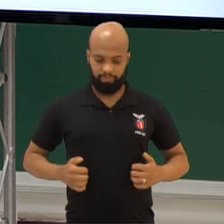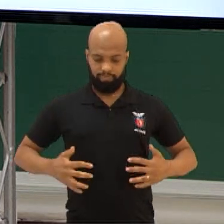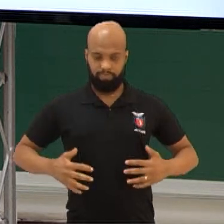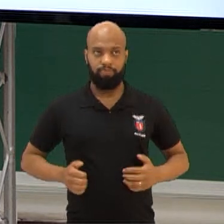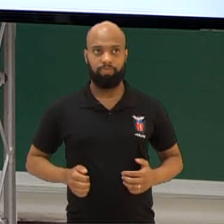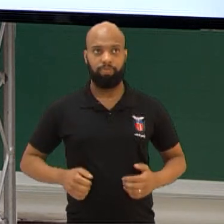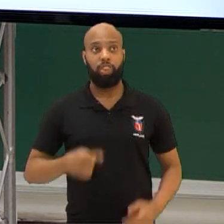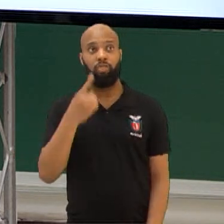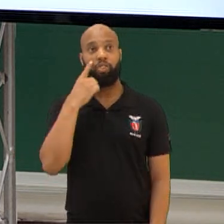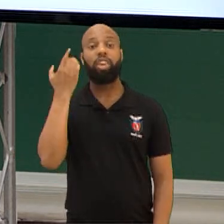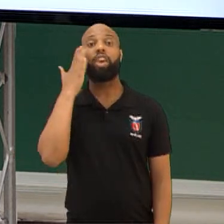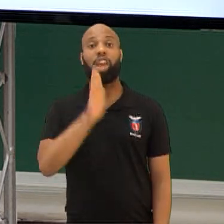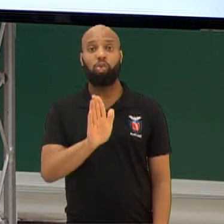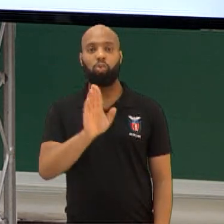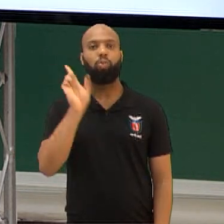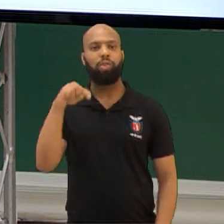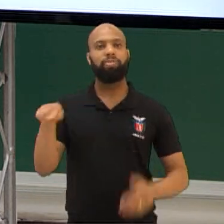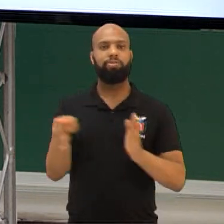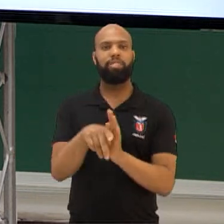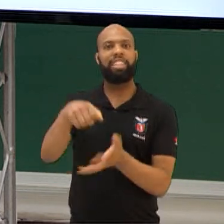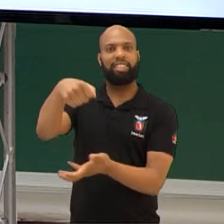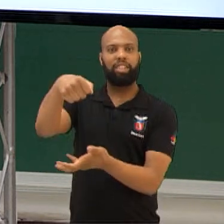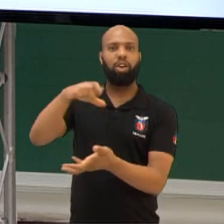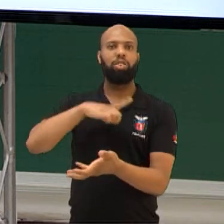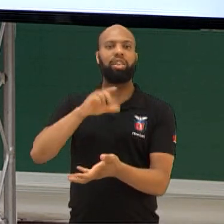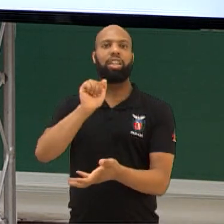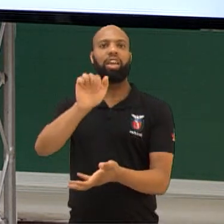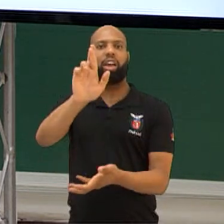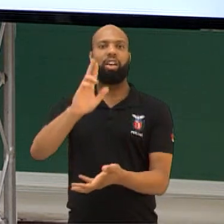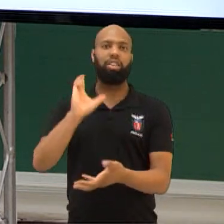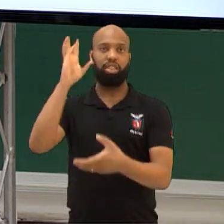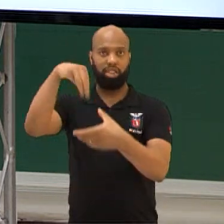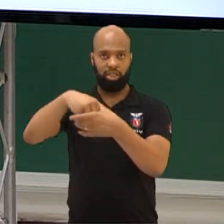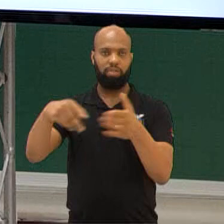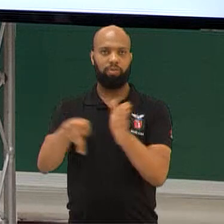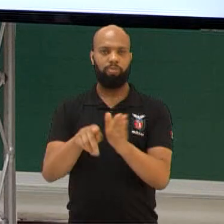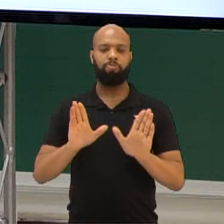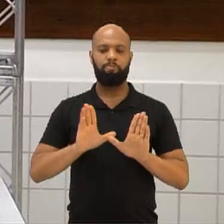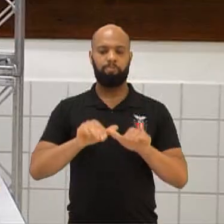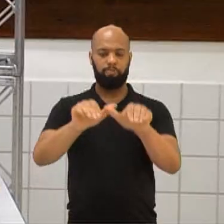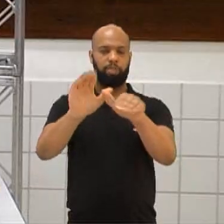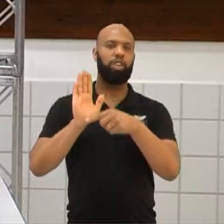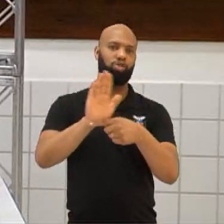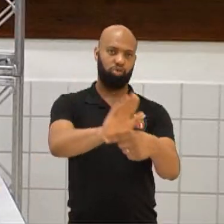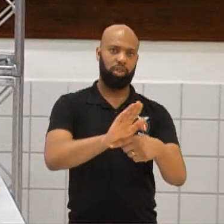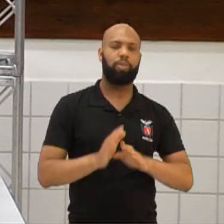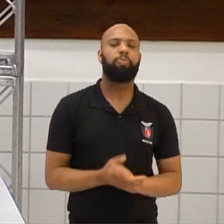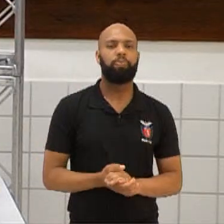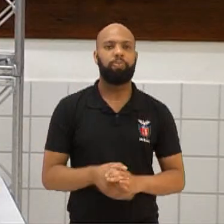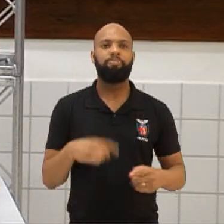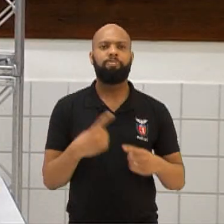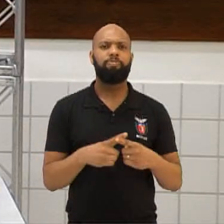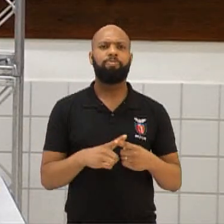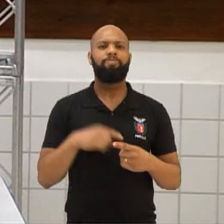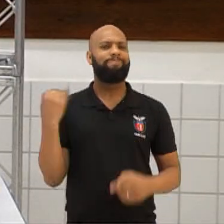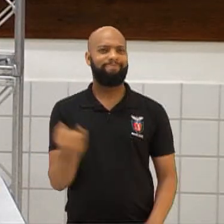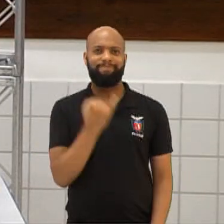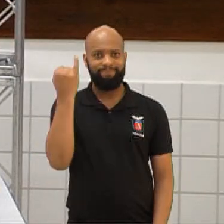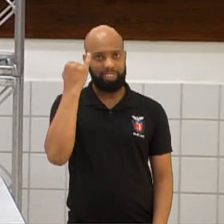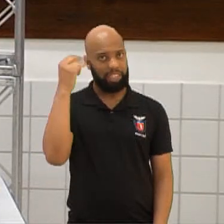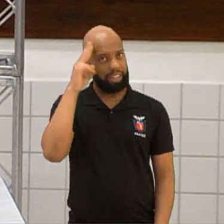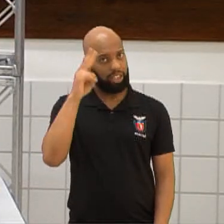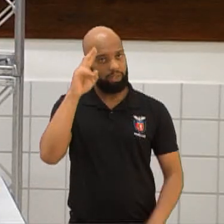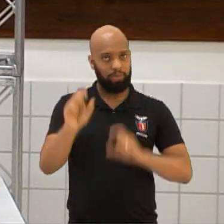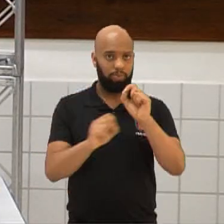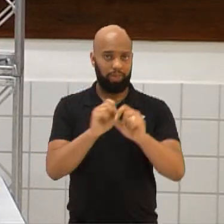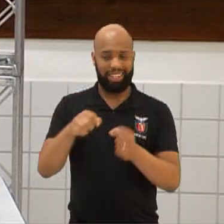sacos aéreos que vão ser preenchidos principalmente com gás carbônico. Tá? Lembrando, pessoal, a função dos sacos aéreos, como nós já